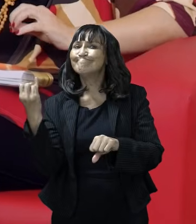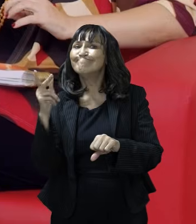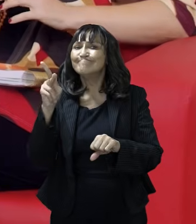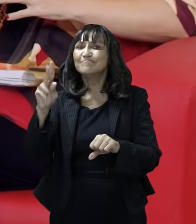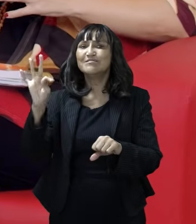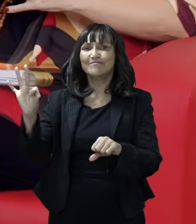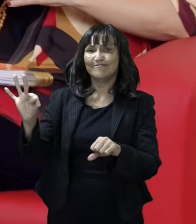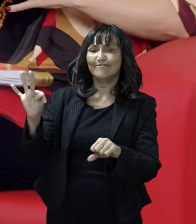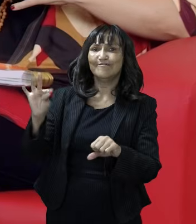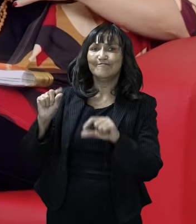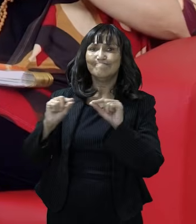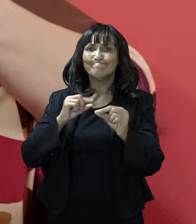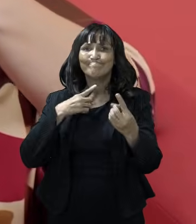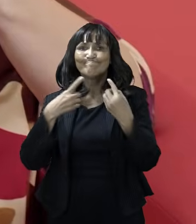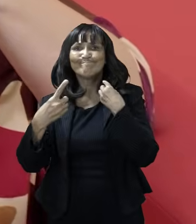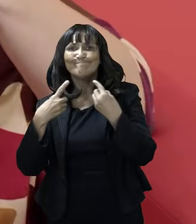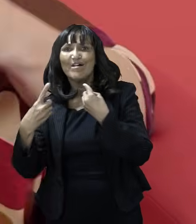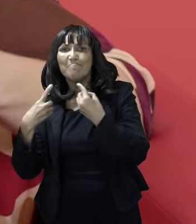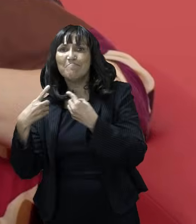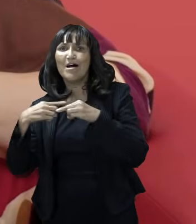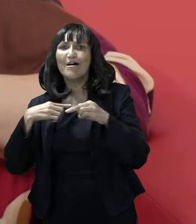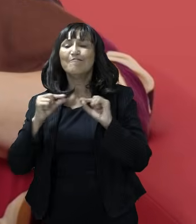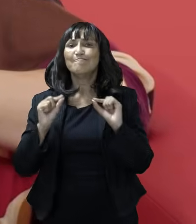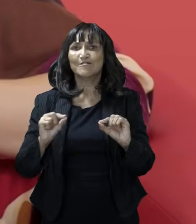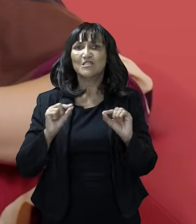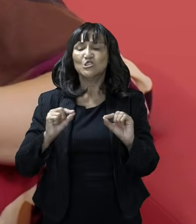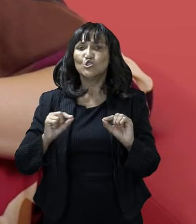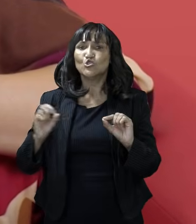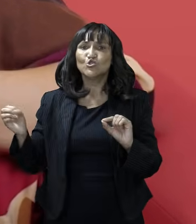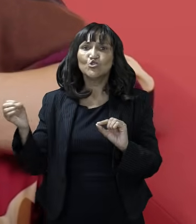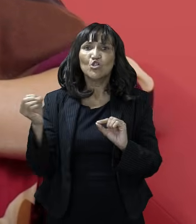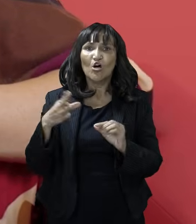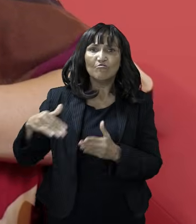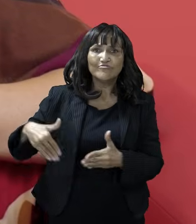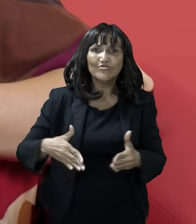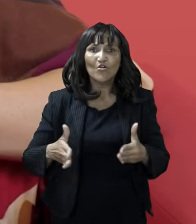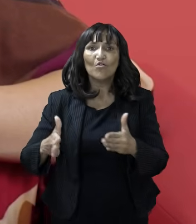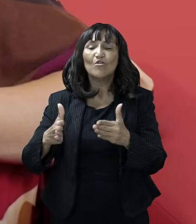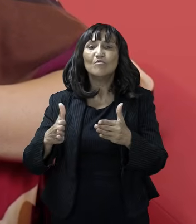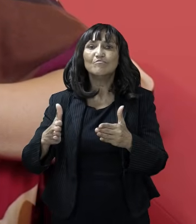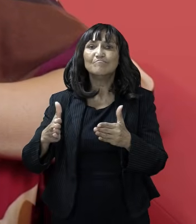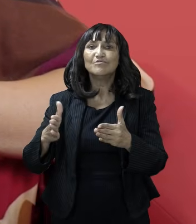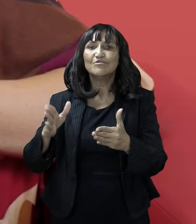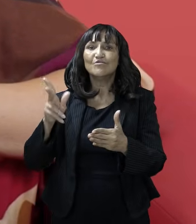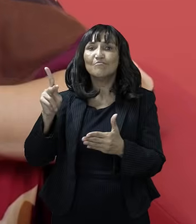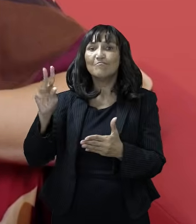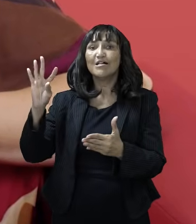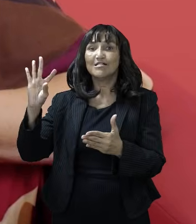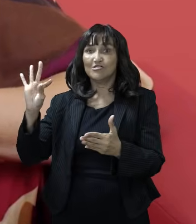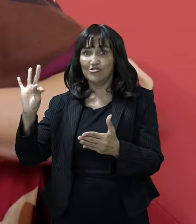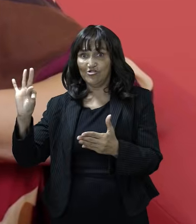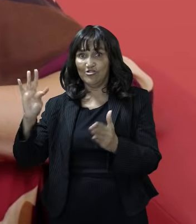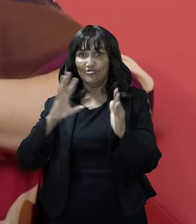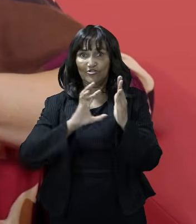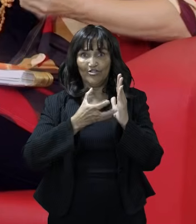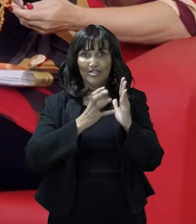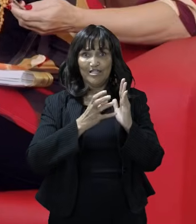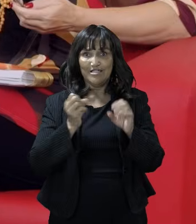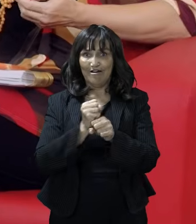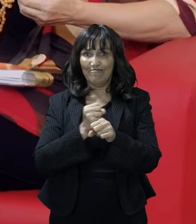PT, discutindo novos rumos para o partido no ano de 2026, em que também vai ser um ano